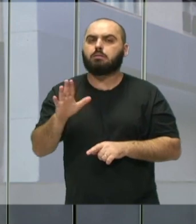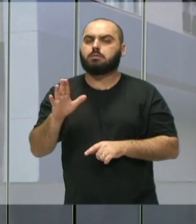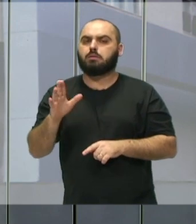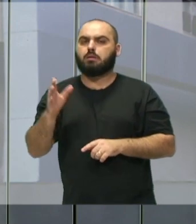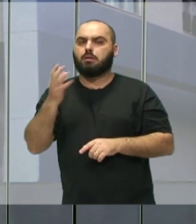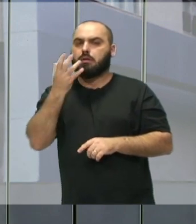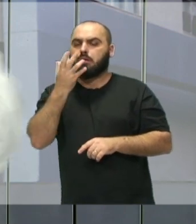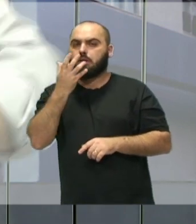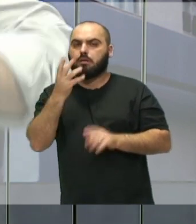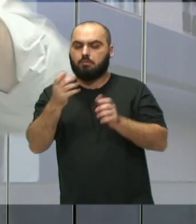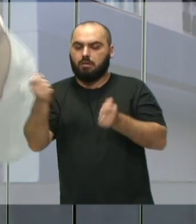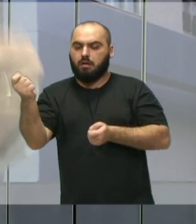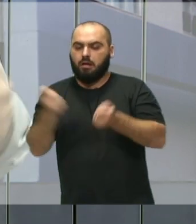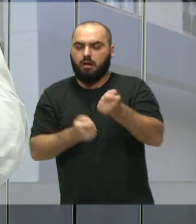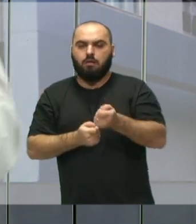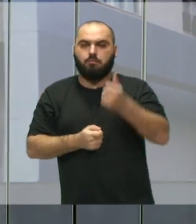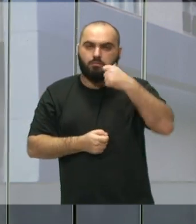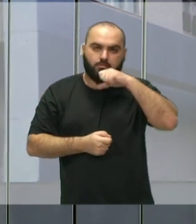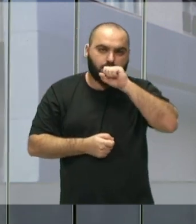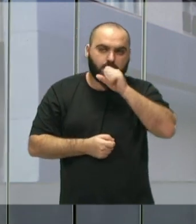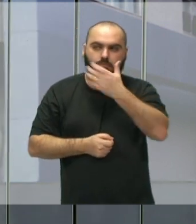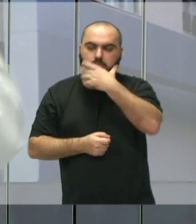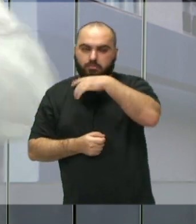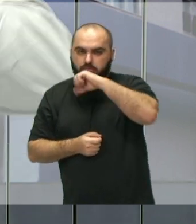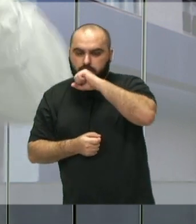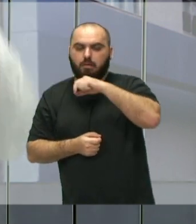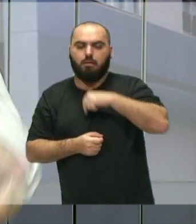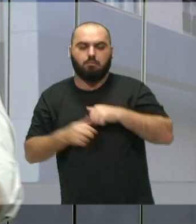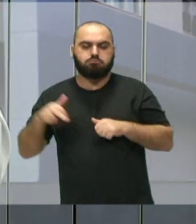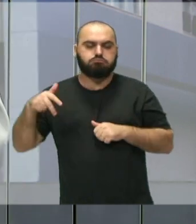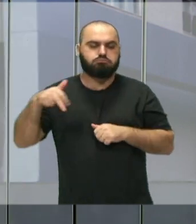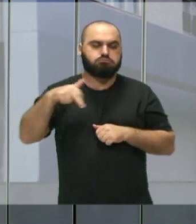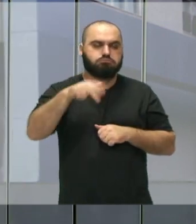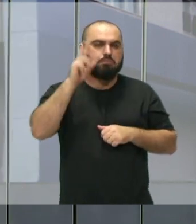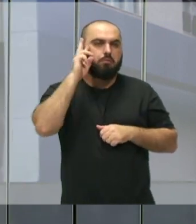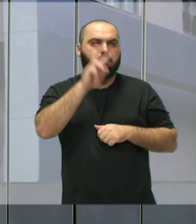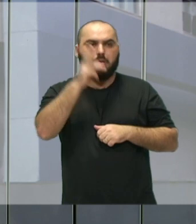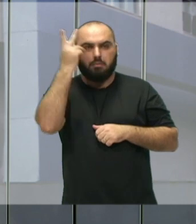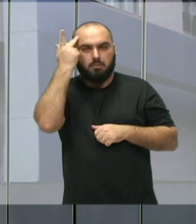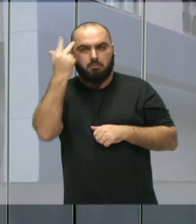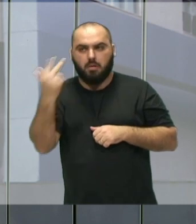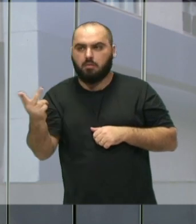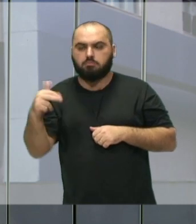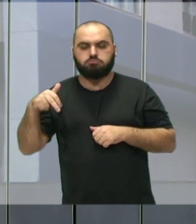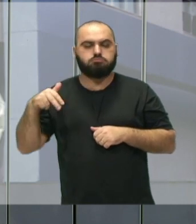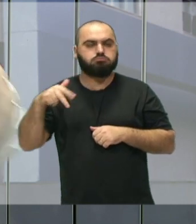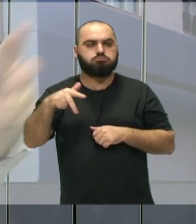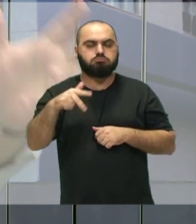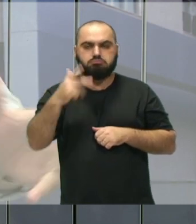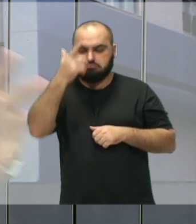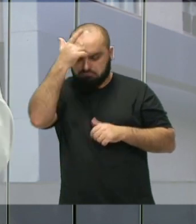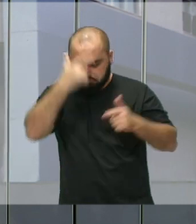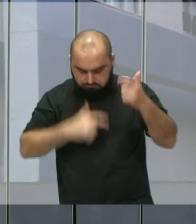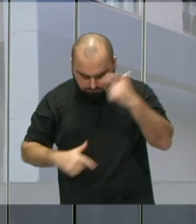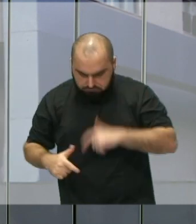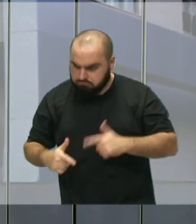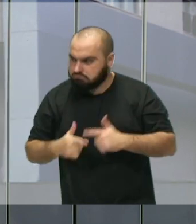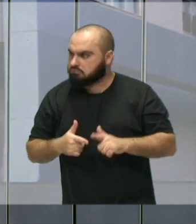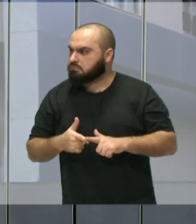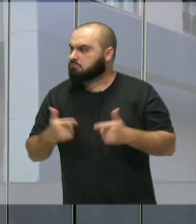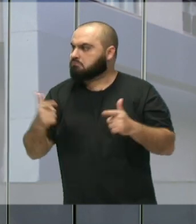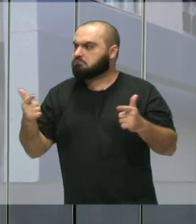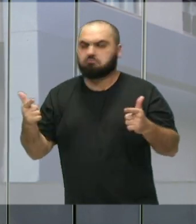com a sua mamãe, com seu papai, e ela consegue andar, ela está vendo normalmente, ela não tem aparentemente nenhum